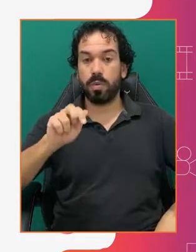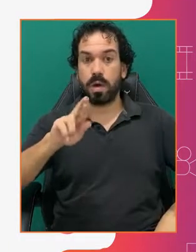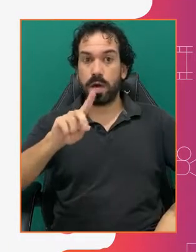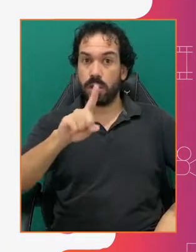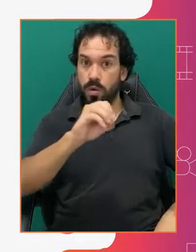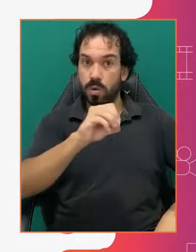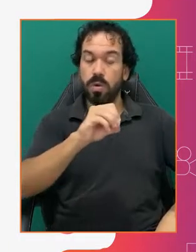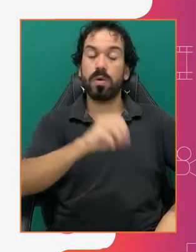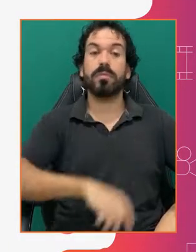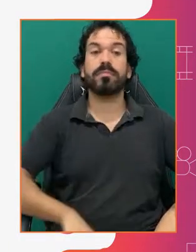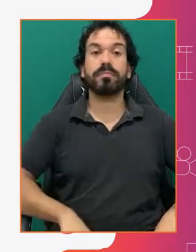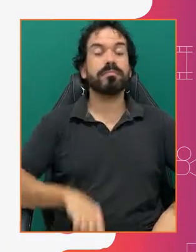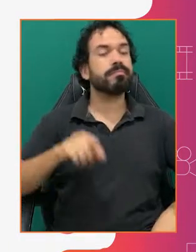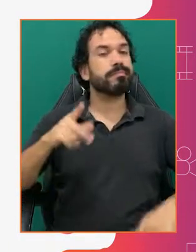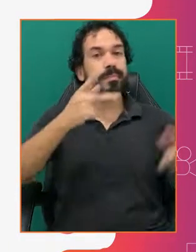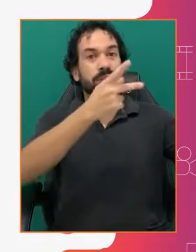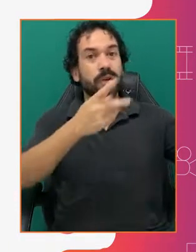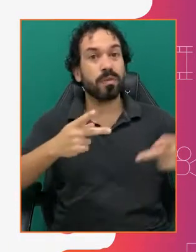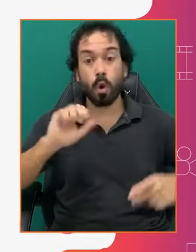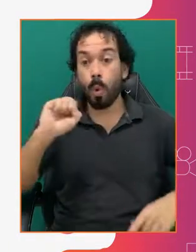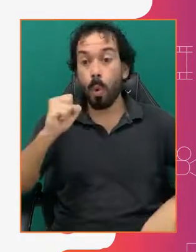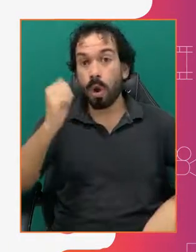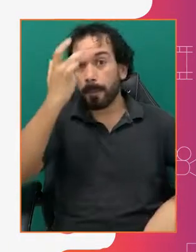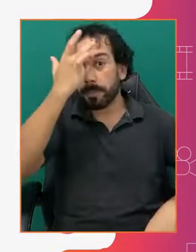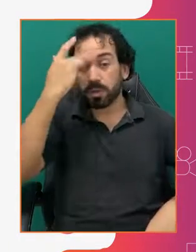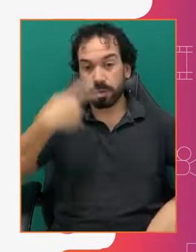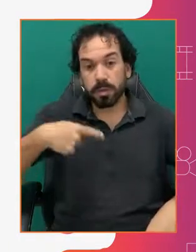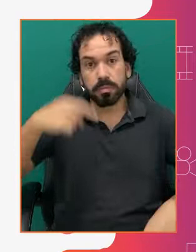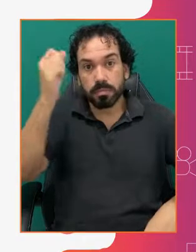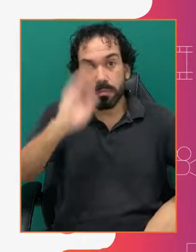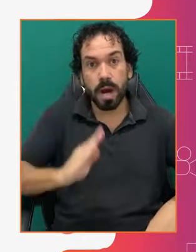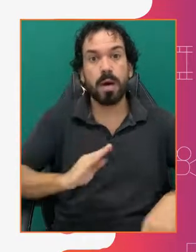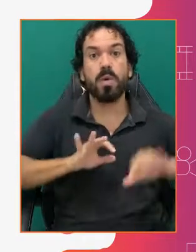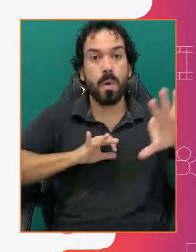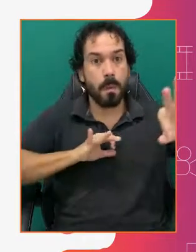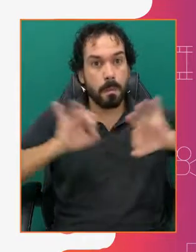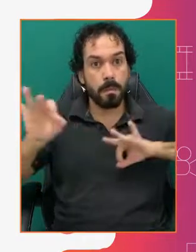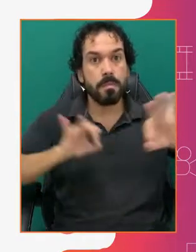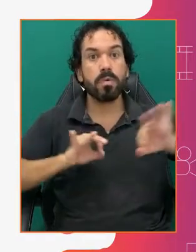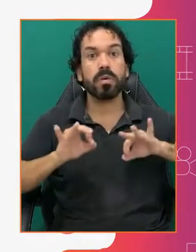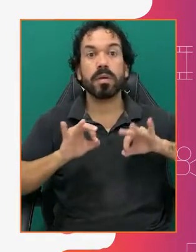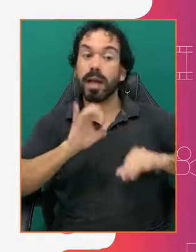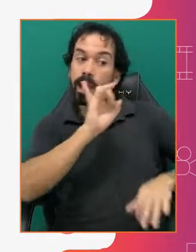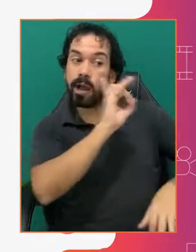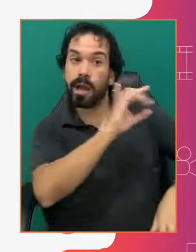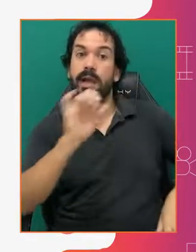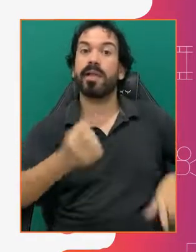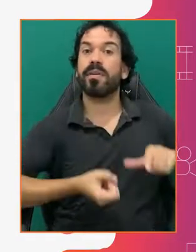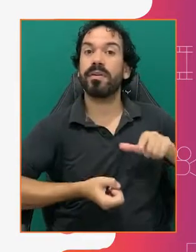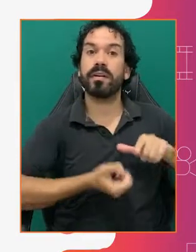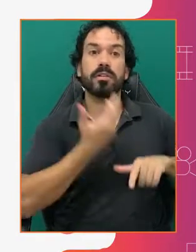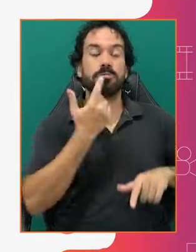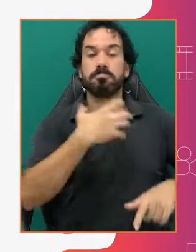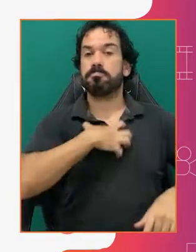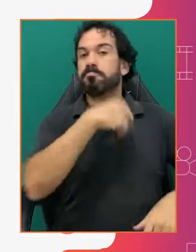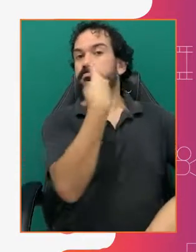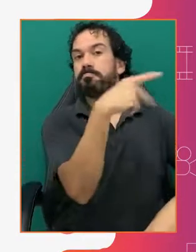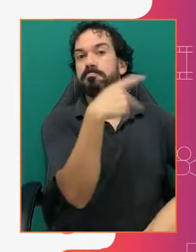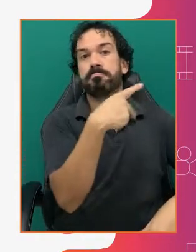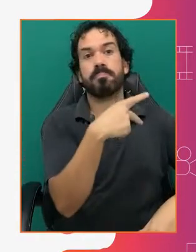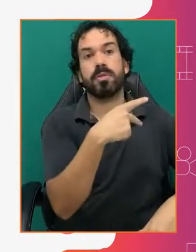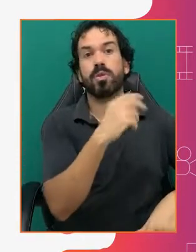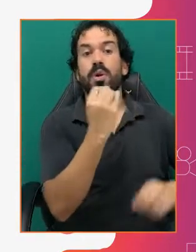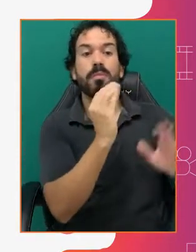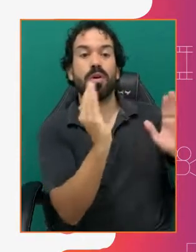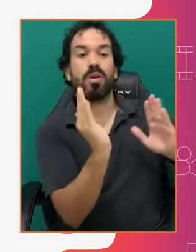Calvet, e ele convidou 8 animadores brasileiros para esse projeto, onde cada um recriou como quisesse